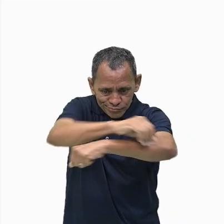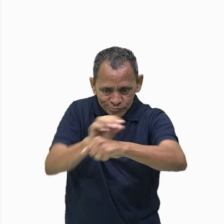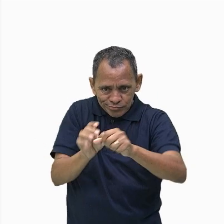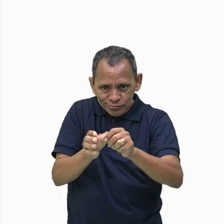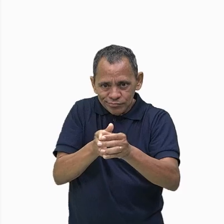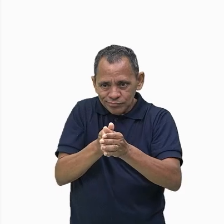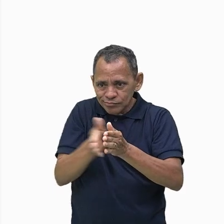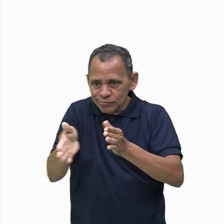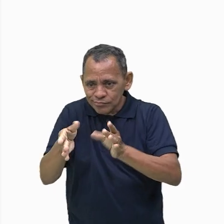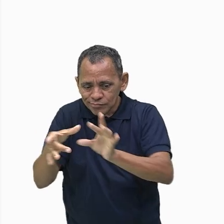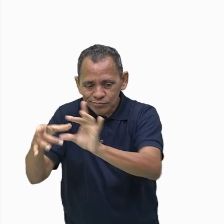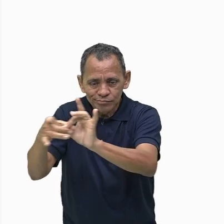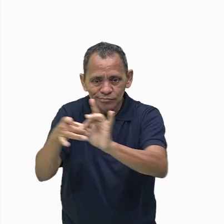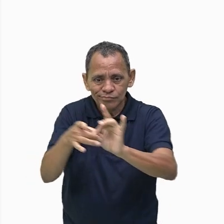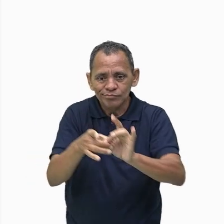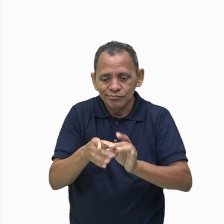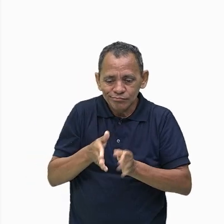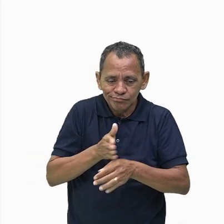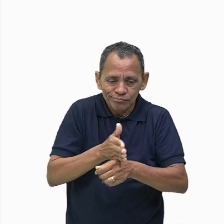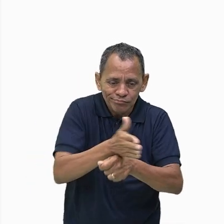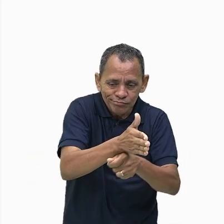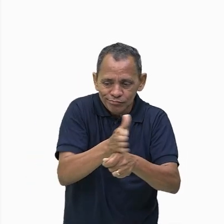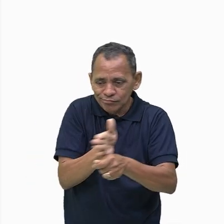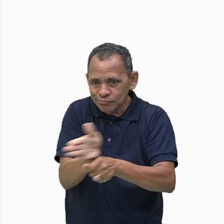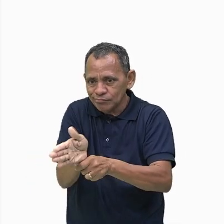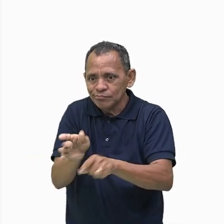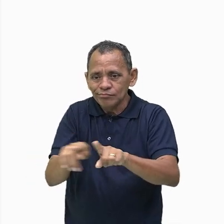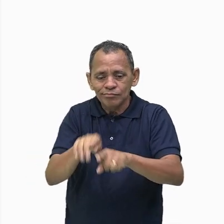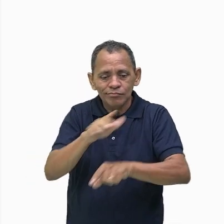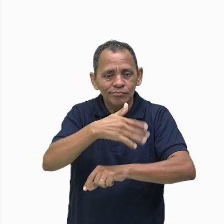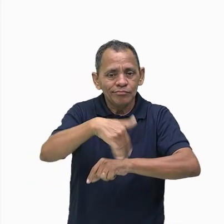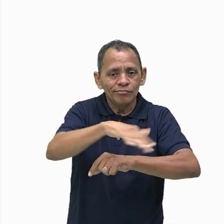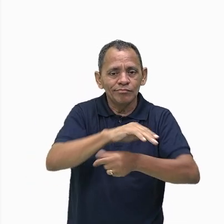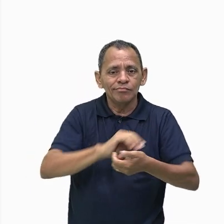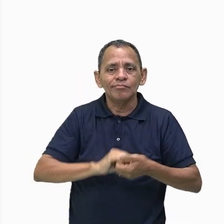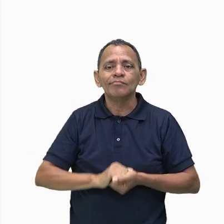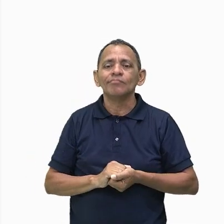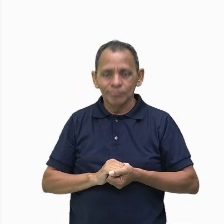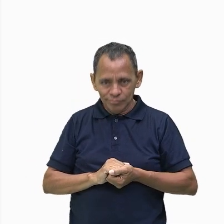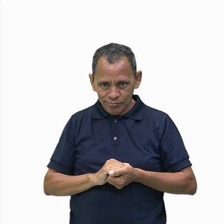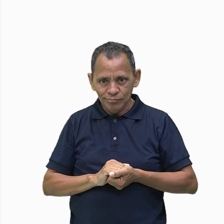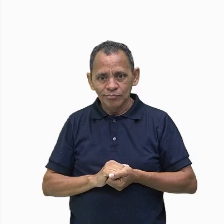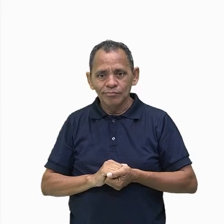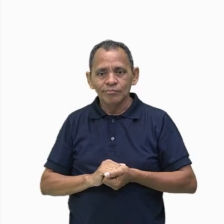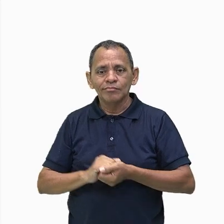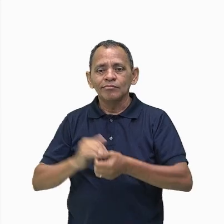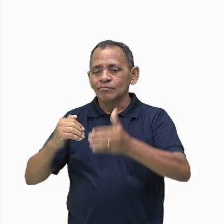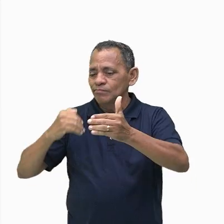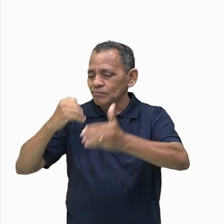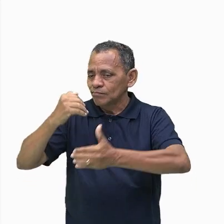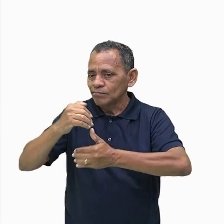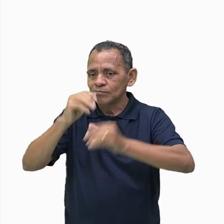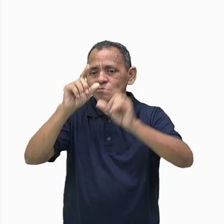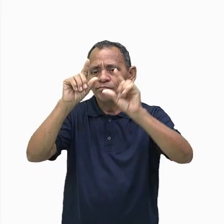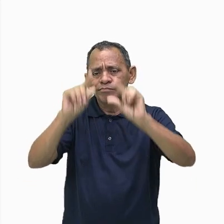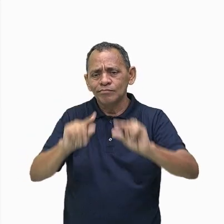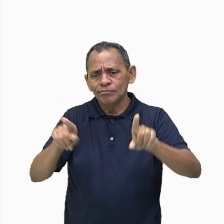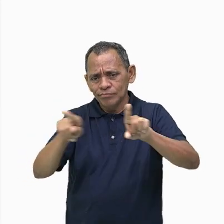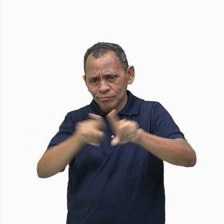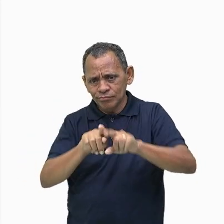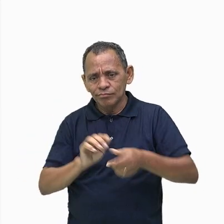E se estende para áreas menos desenvolvidas. Normalmente, né, aquela